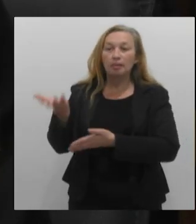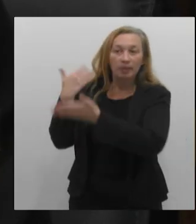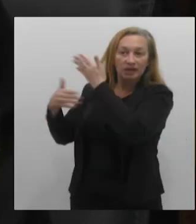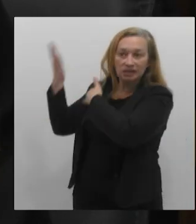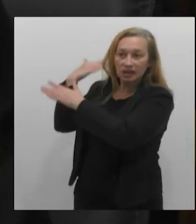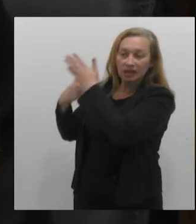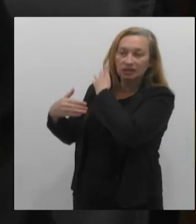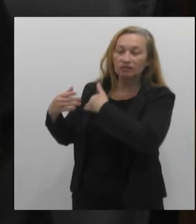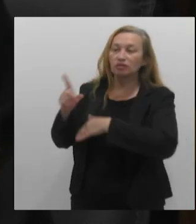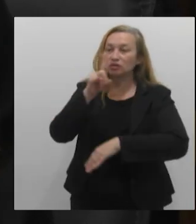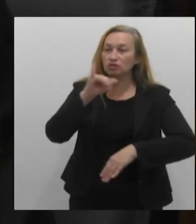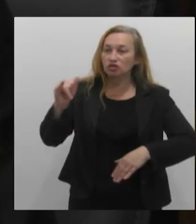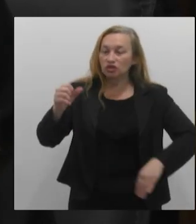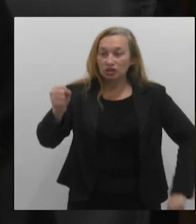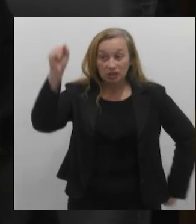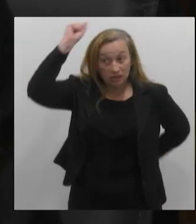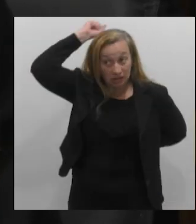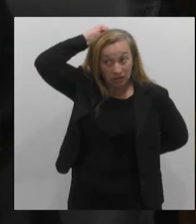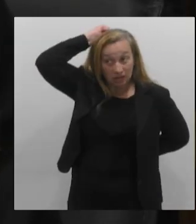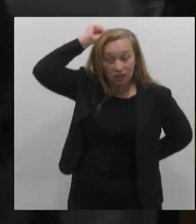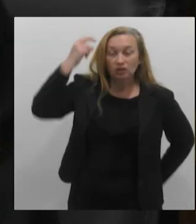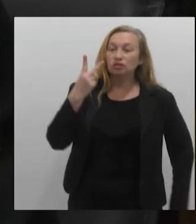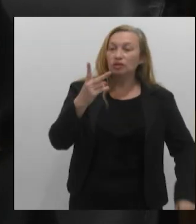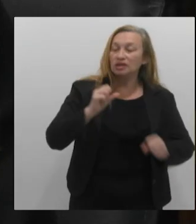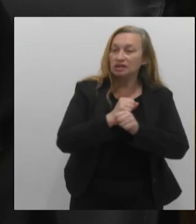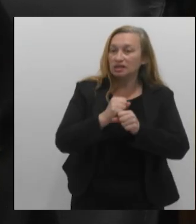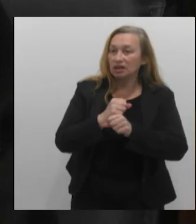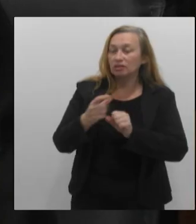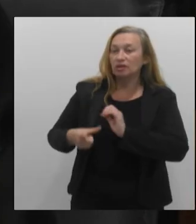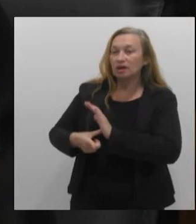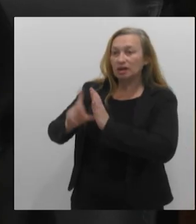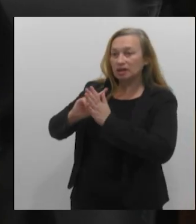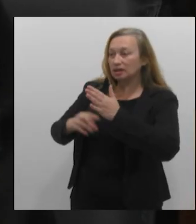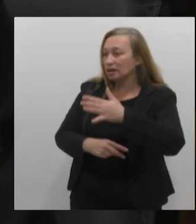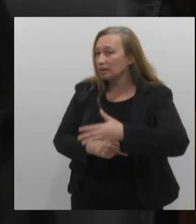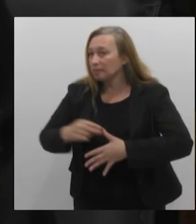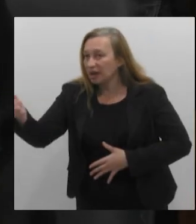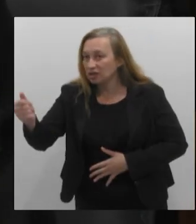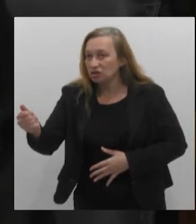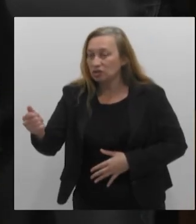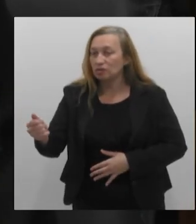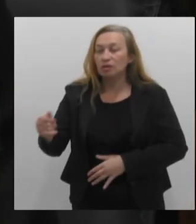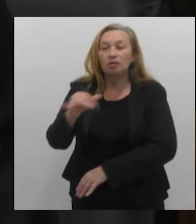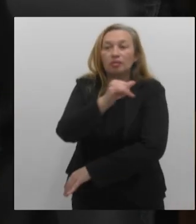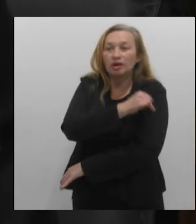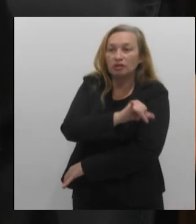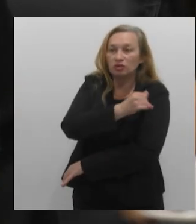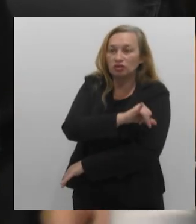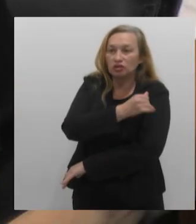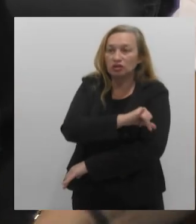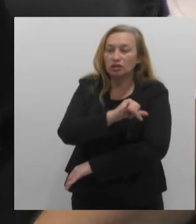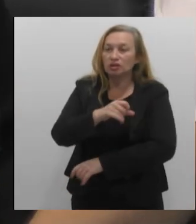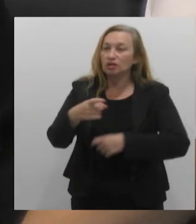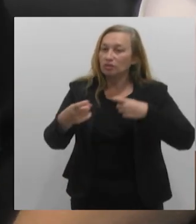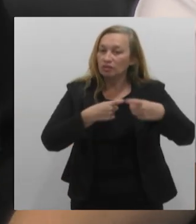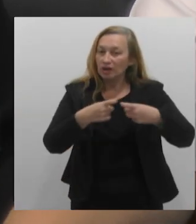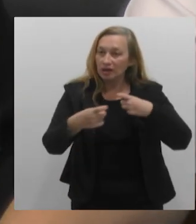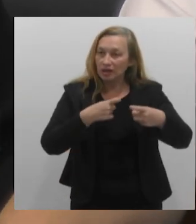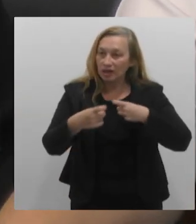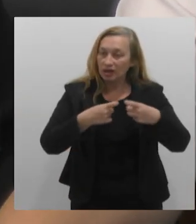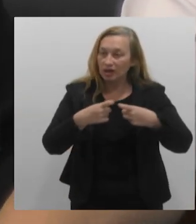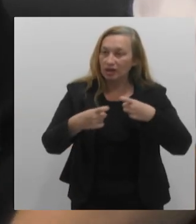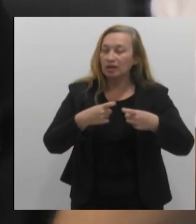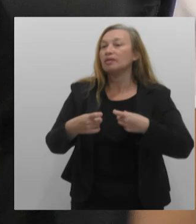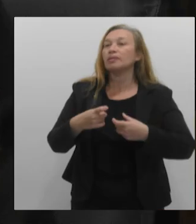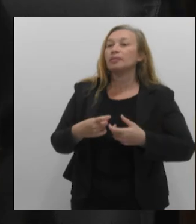e neste dia, 2 anos antes, partiu Estácio de Sá de São Vicente para o Rio de Janeiro e começou a guerra invocando o seu